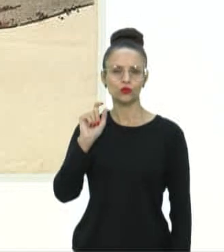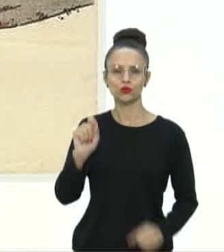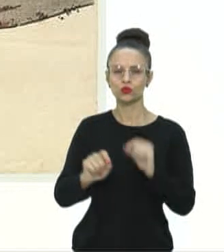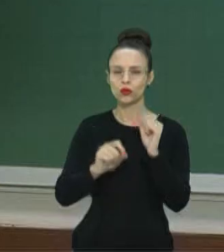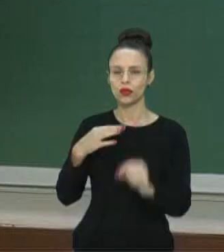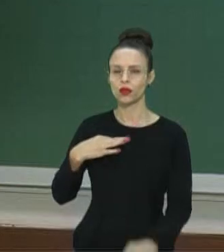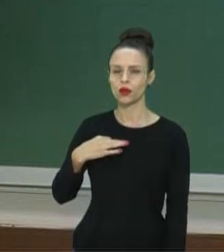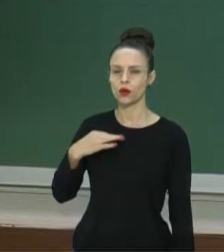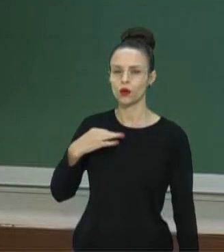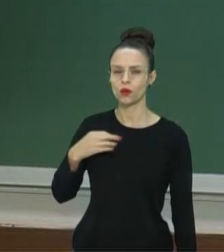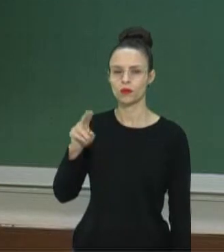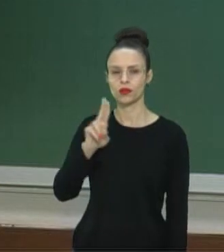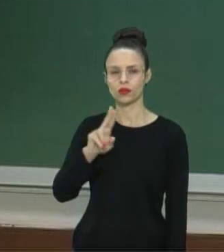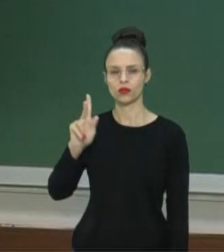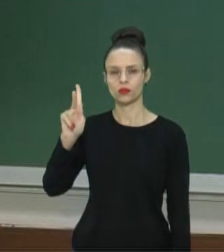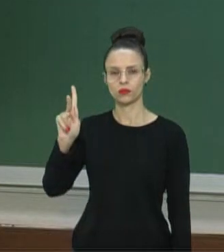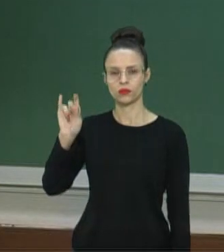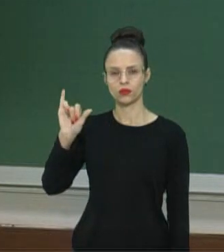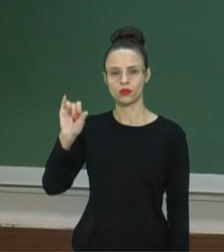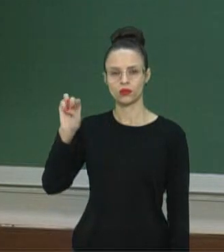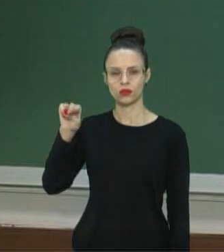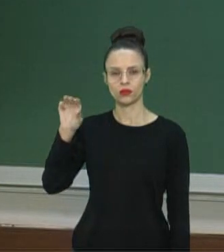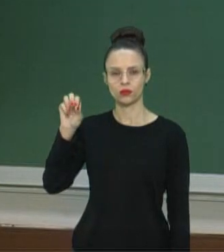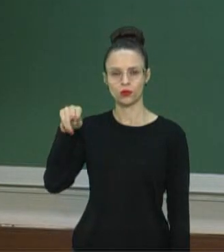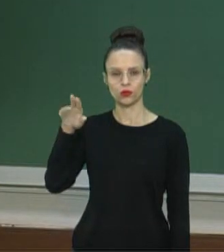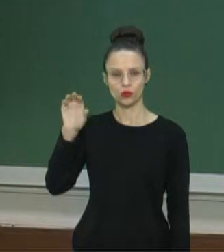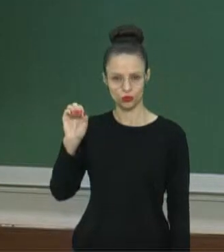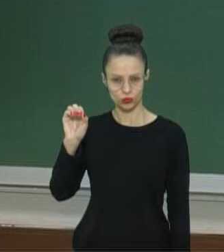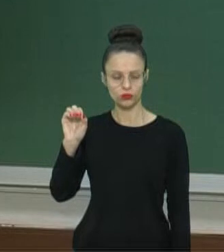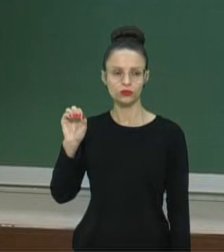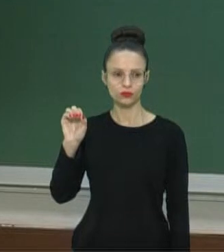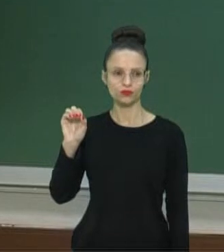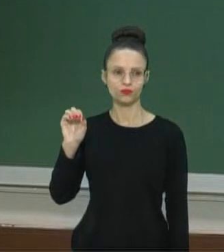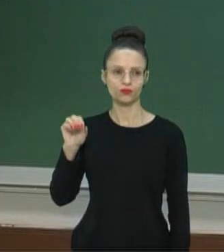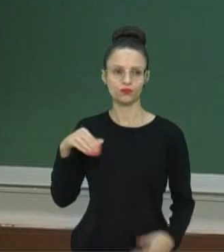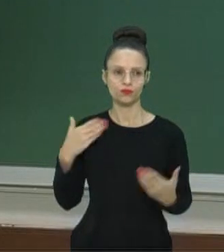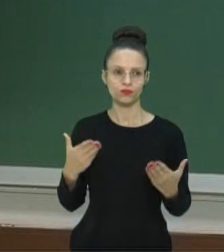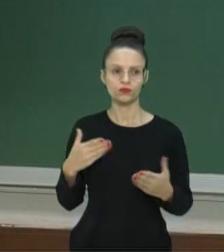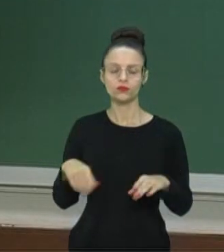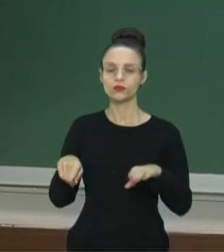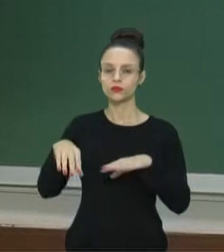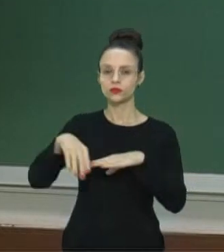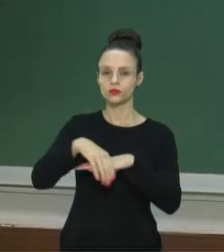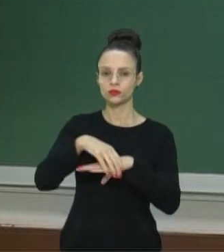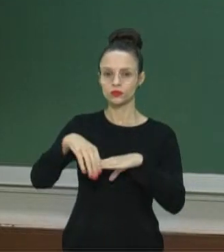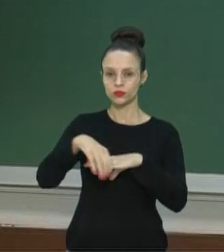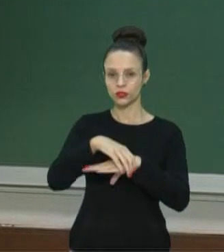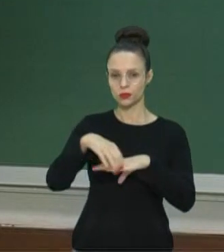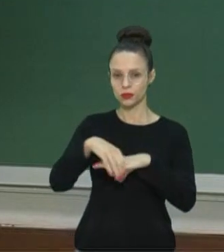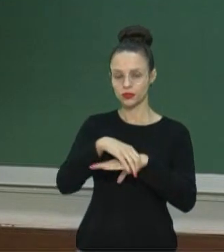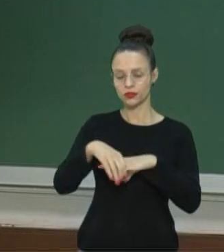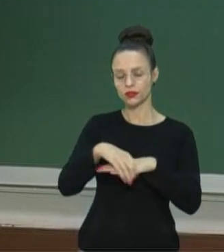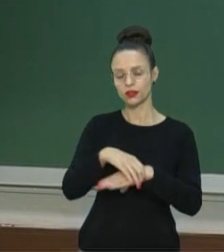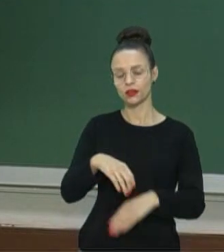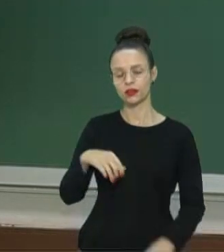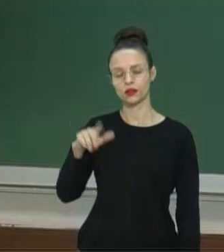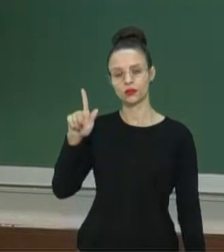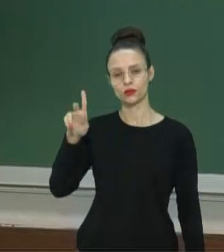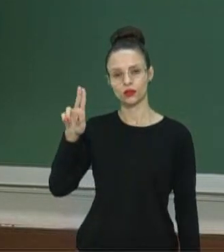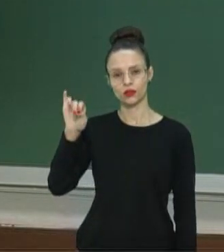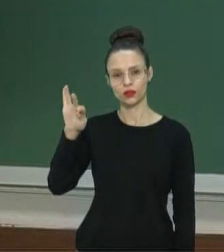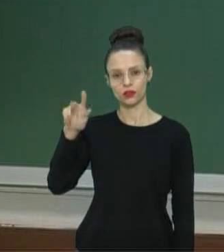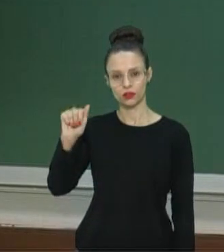kimonos, que é arte de vestir. E as sandálias geta, que é um estilo de